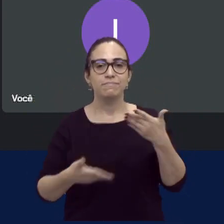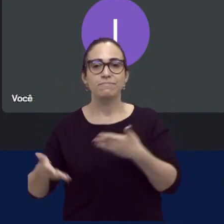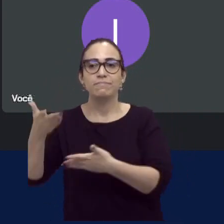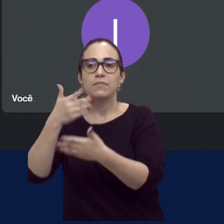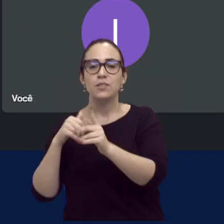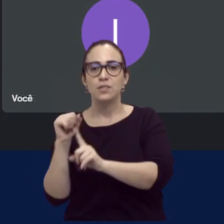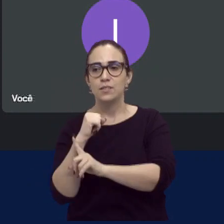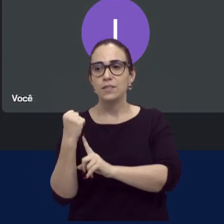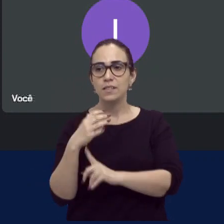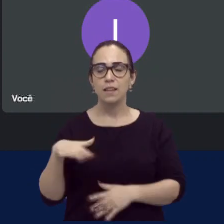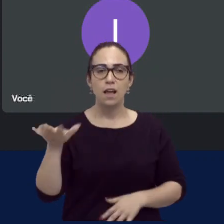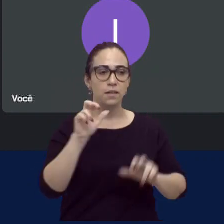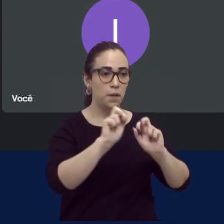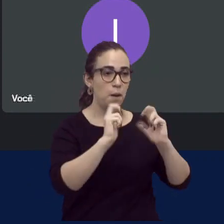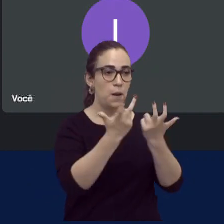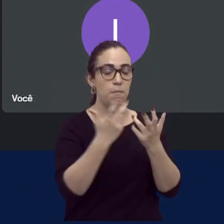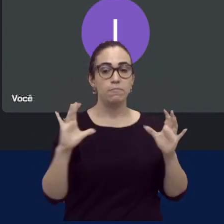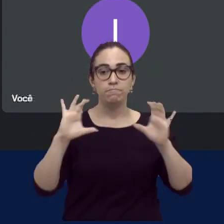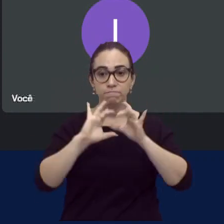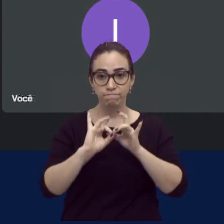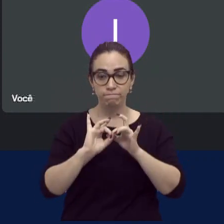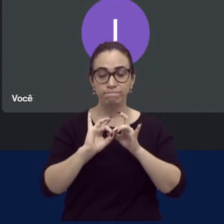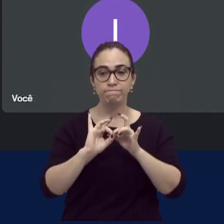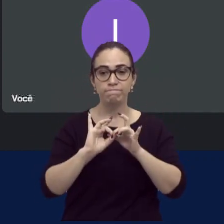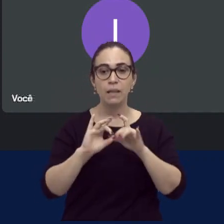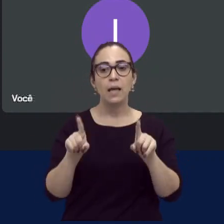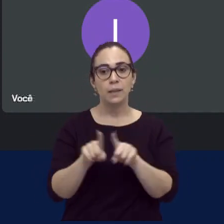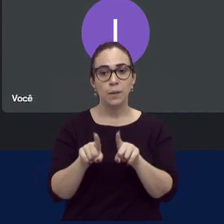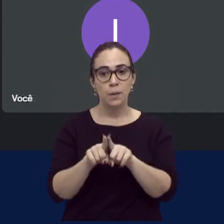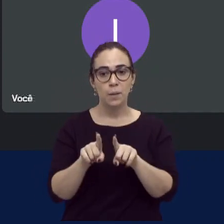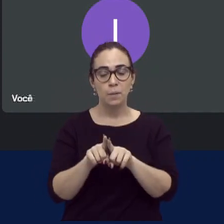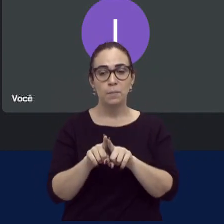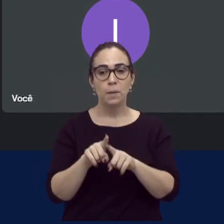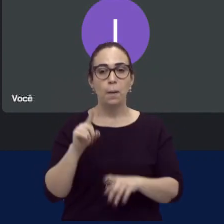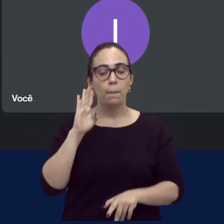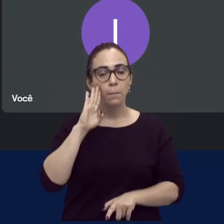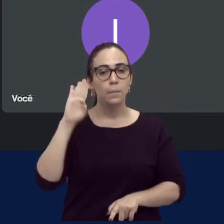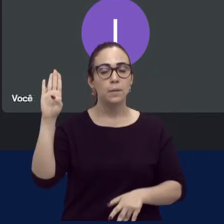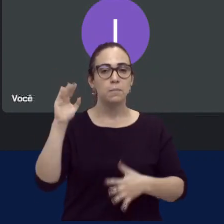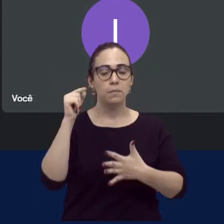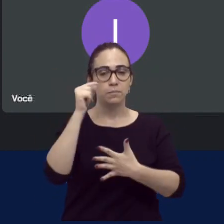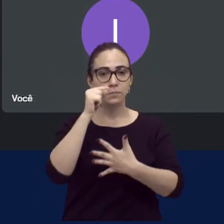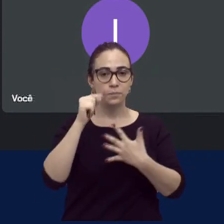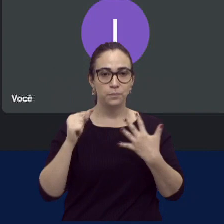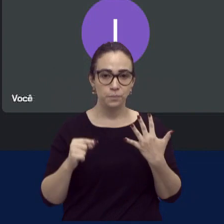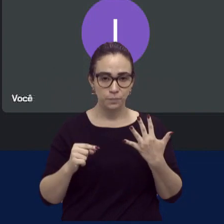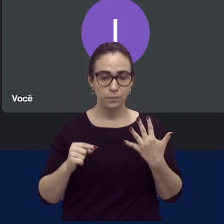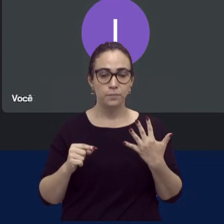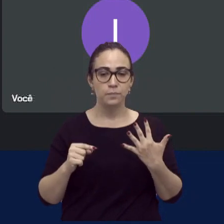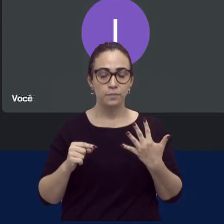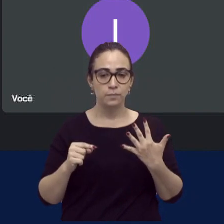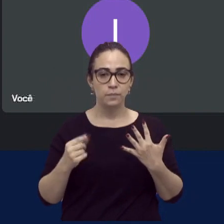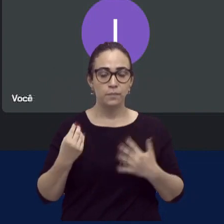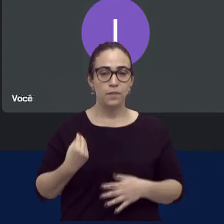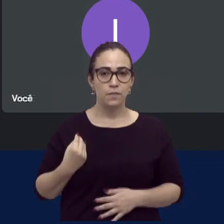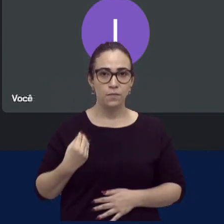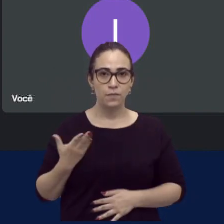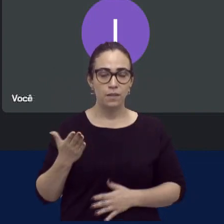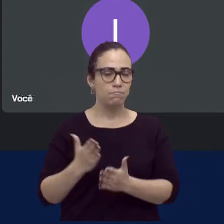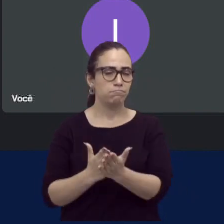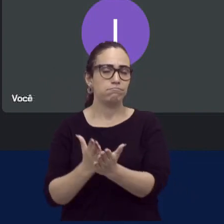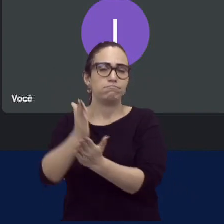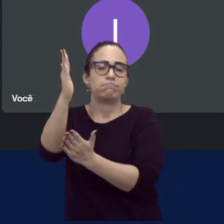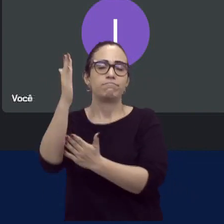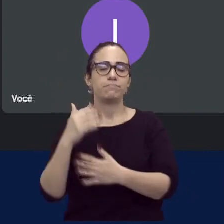a sociedade e o parlamento, e também com princípios que nós podemos levar para toda a vida. Isso vai ficar muito